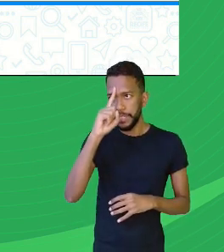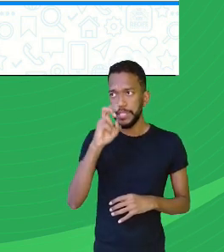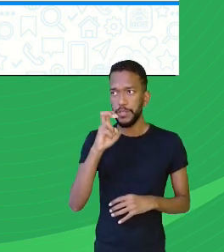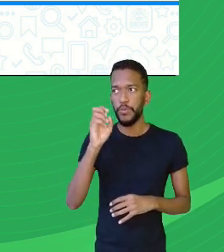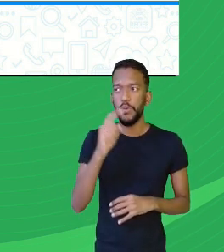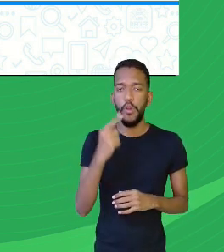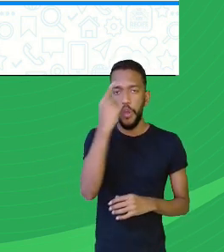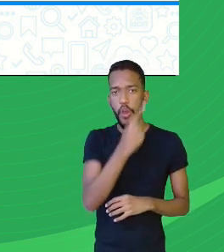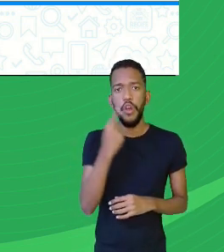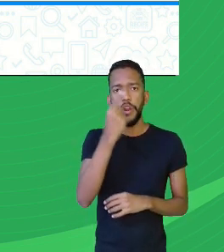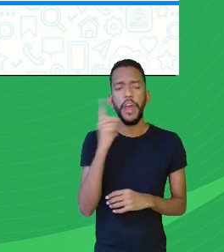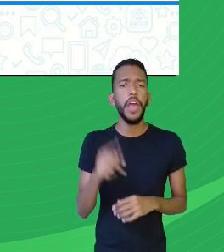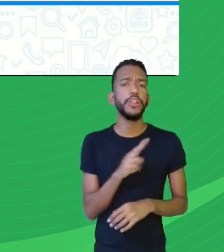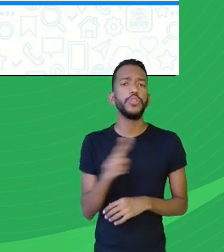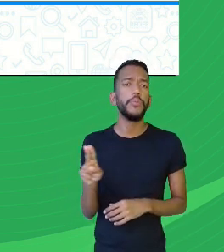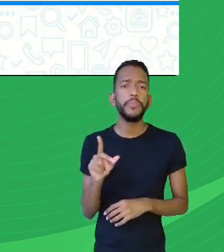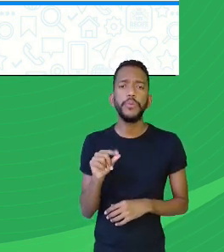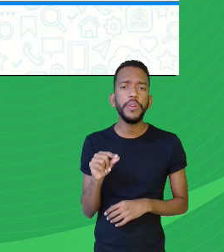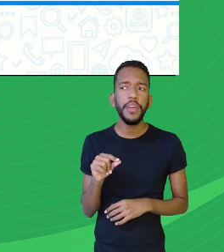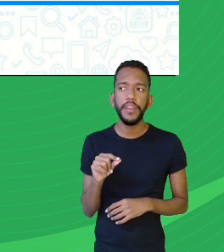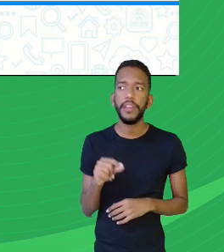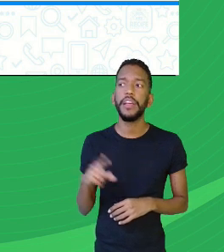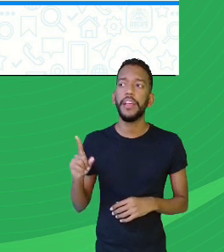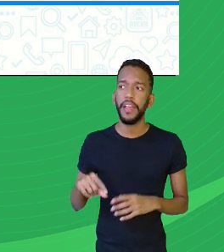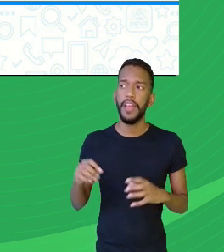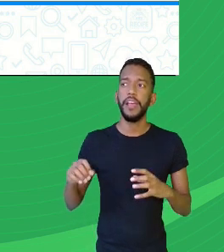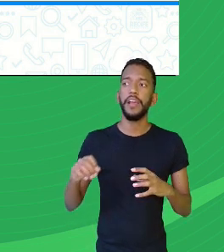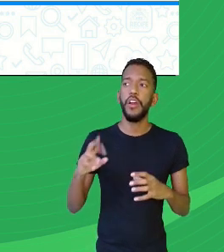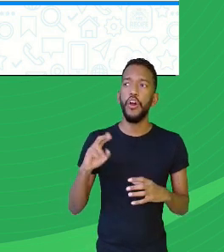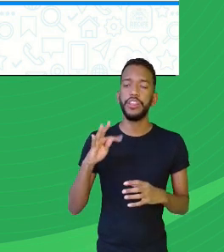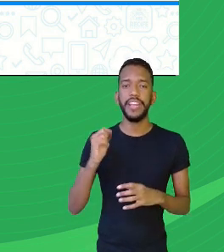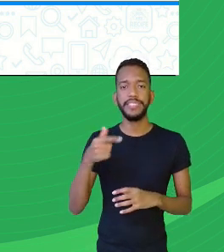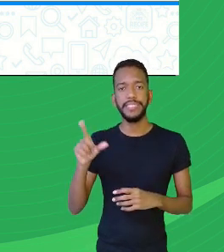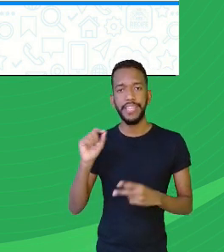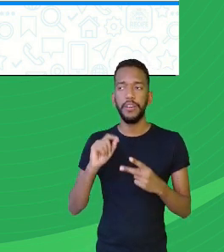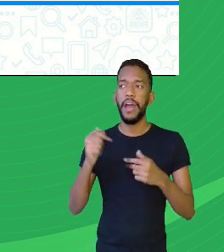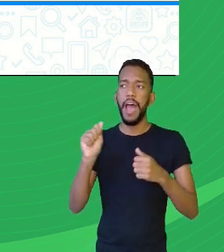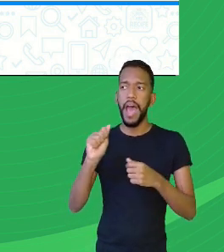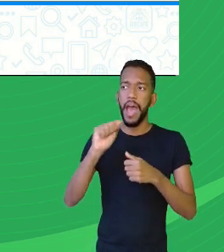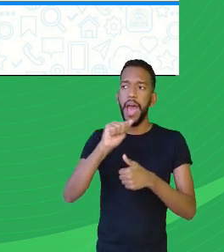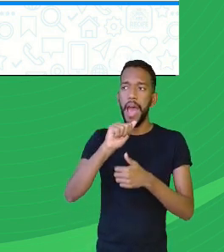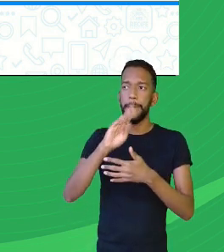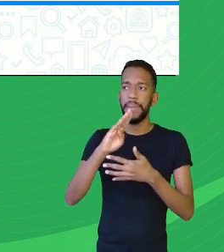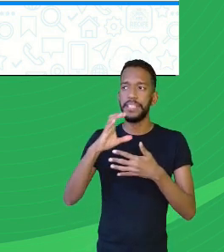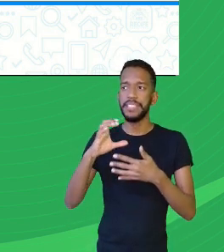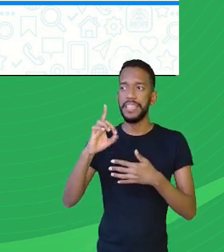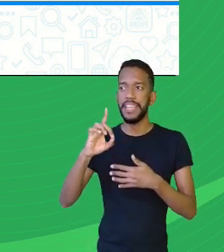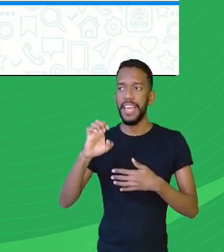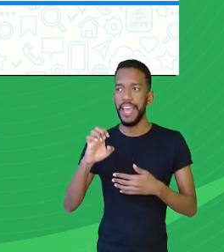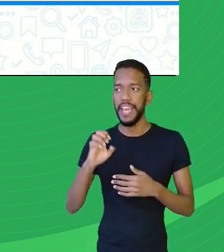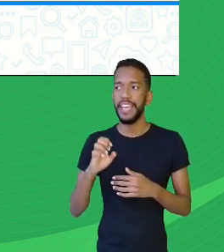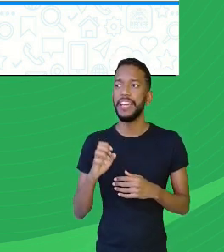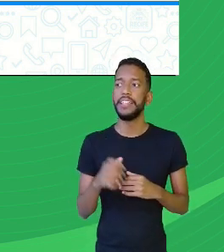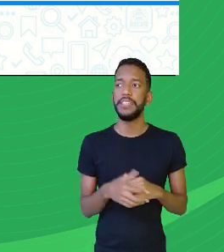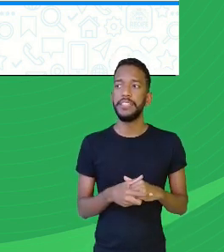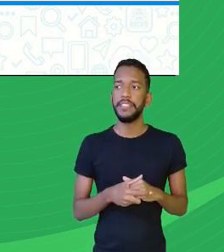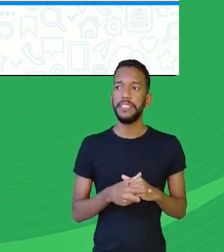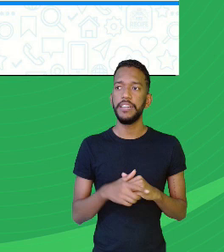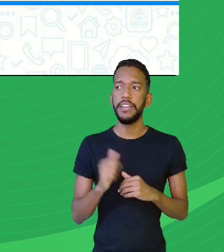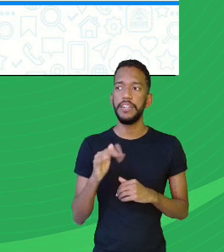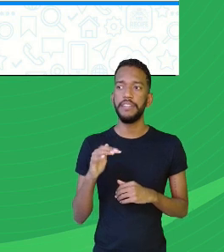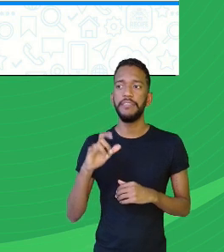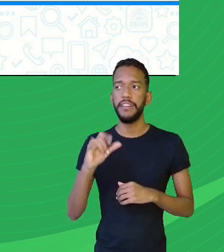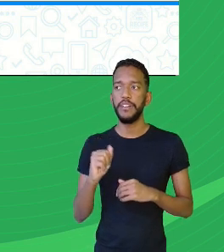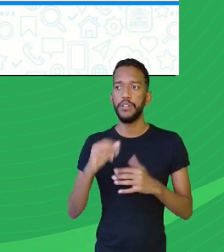365 dias e 5 horas, é chamado de quê? De rotação, de translação, nutação, periélio ou